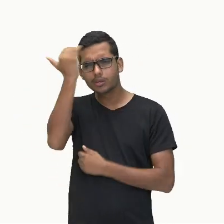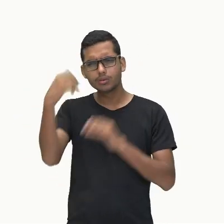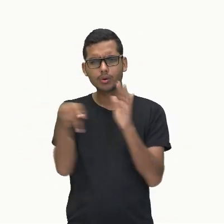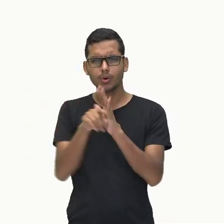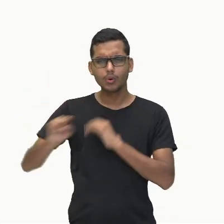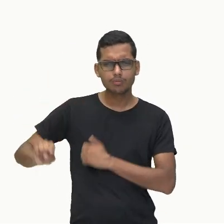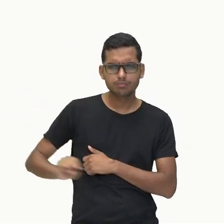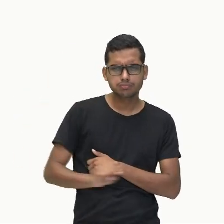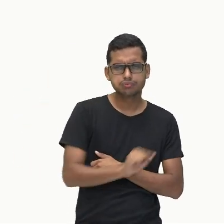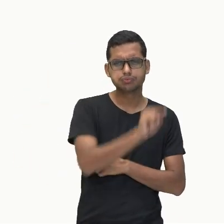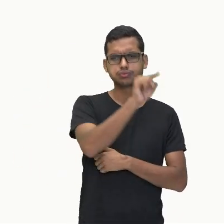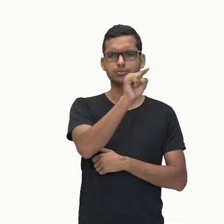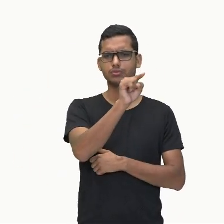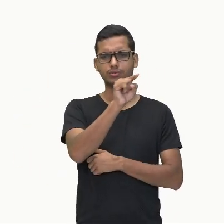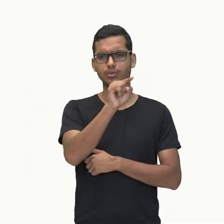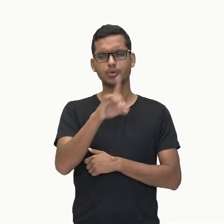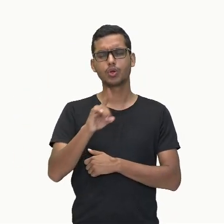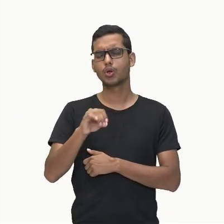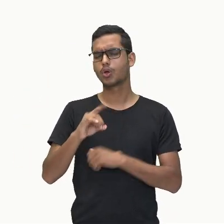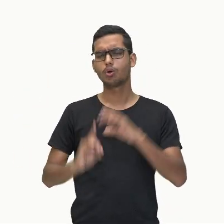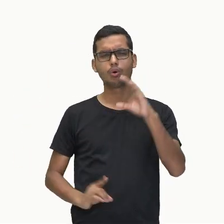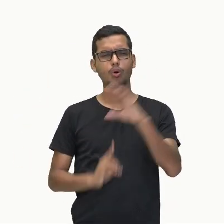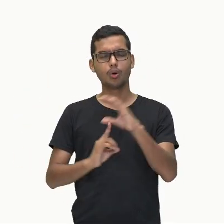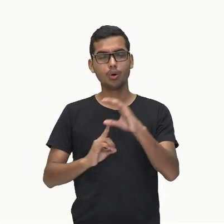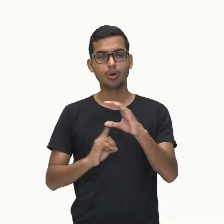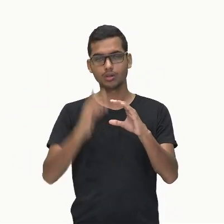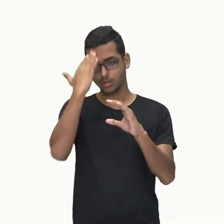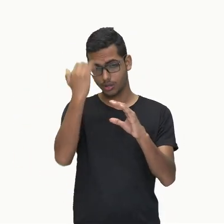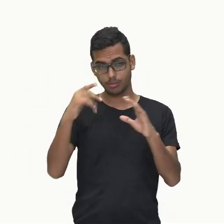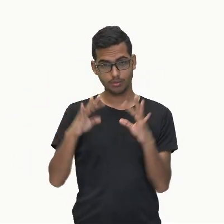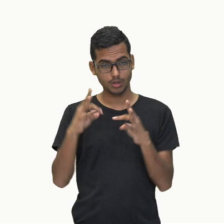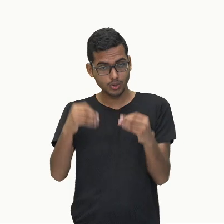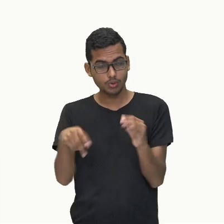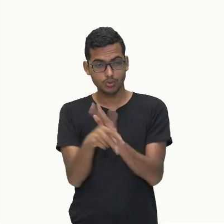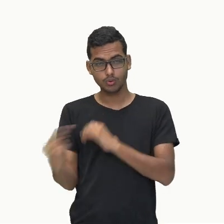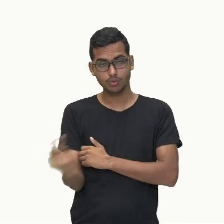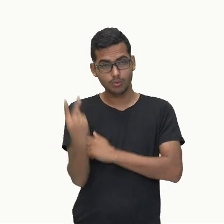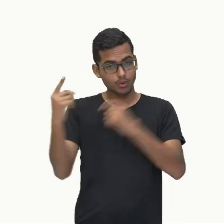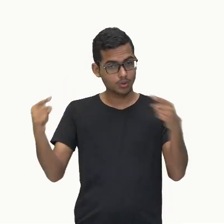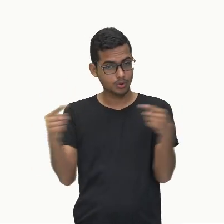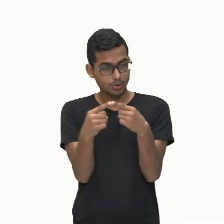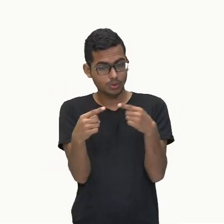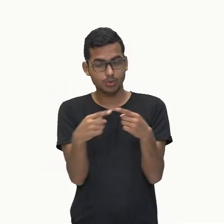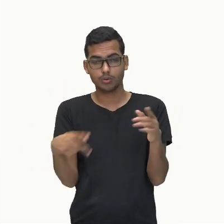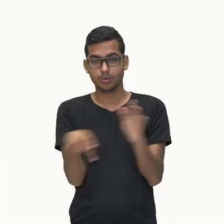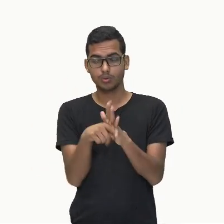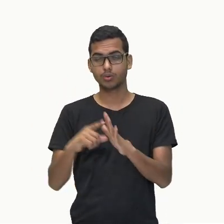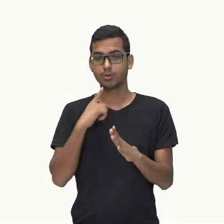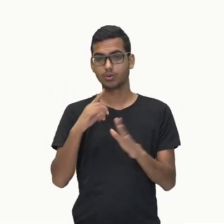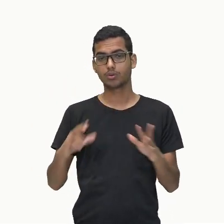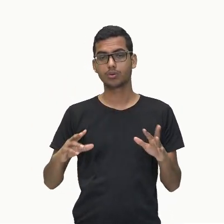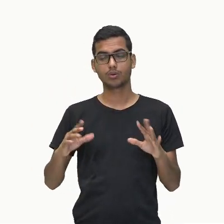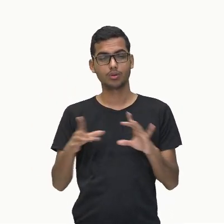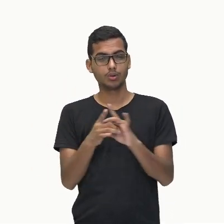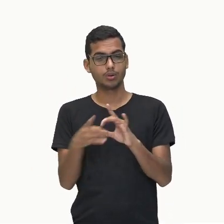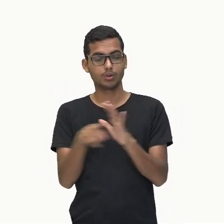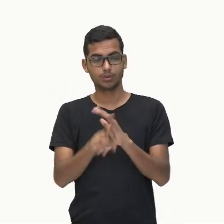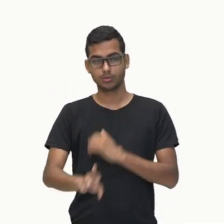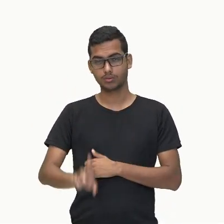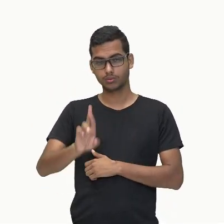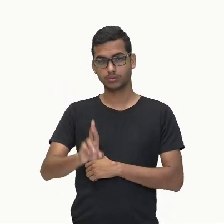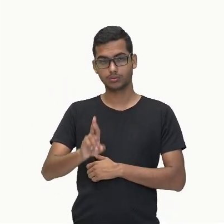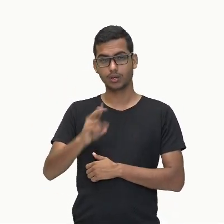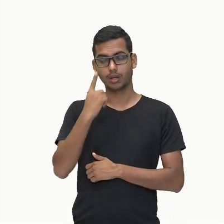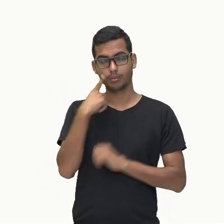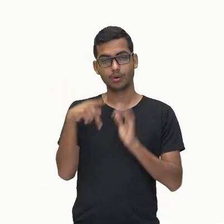domínio a gente já sabe que são todos os valores correspondentes a x. Então, olha só, o ponto menos 2